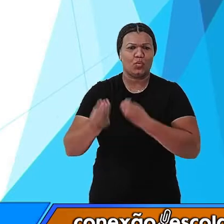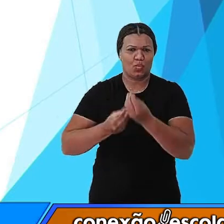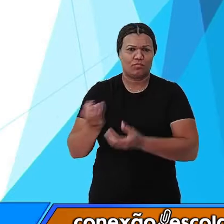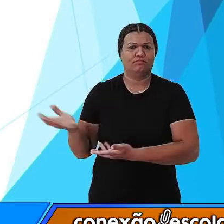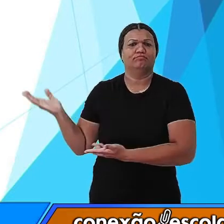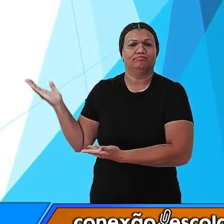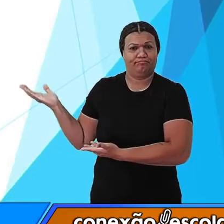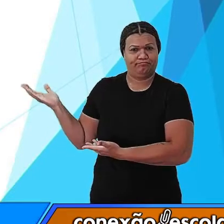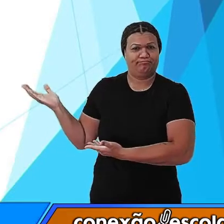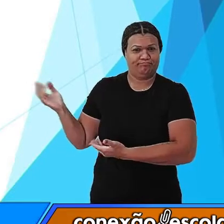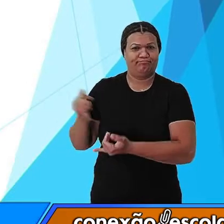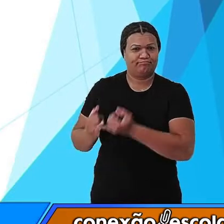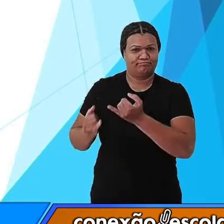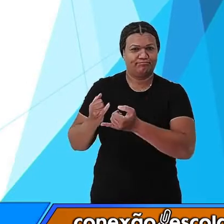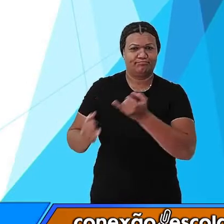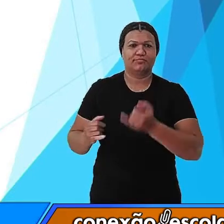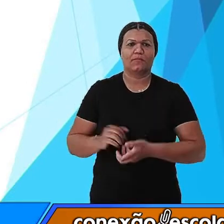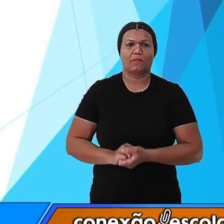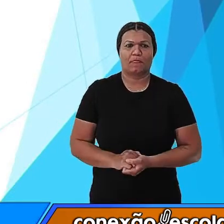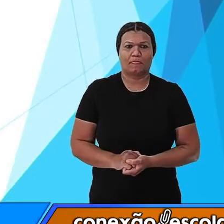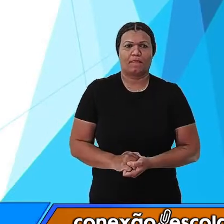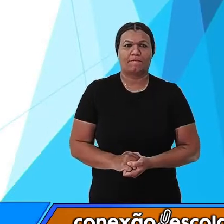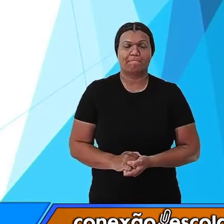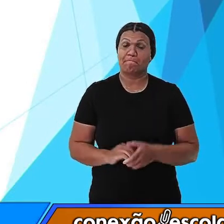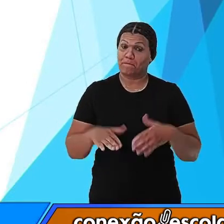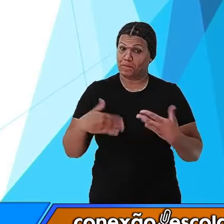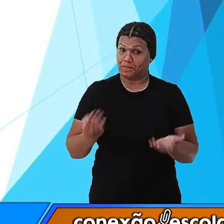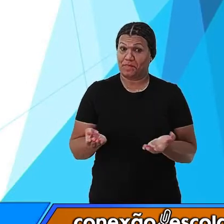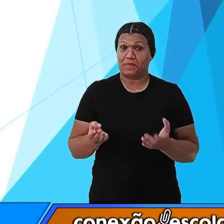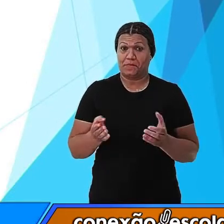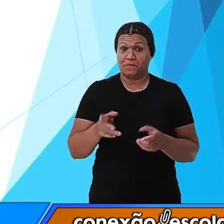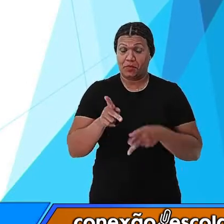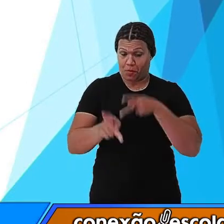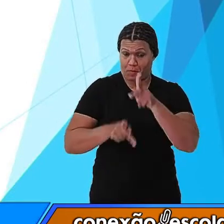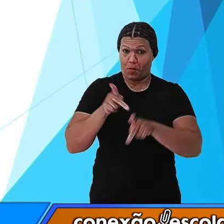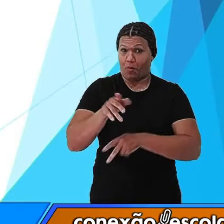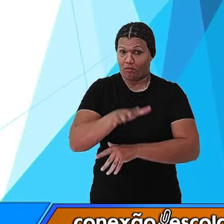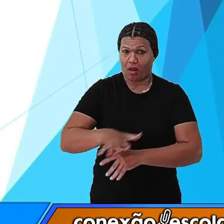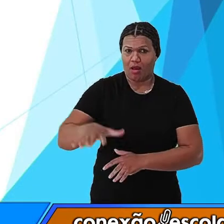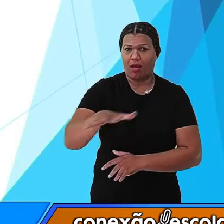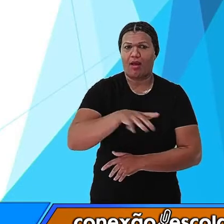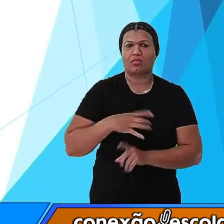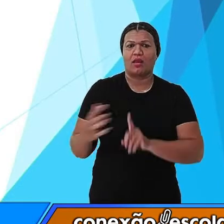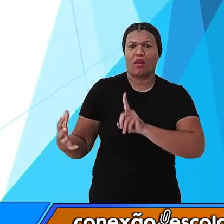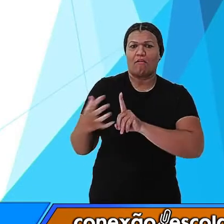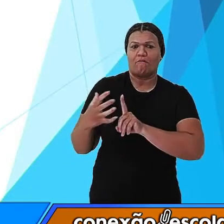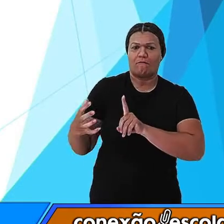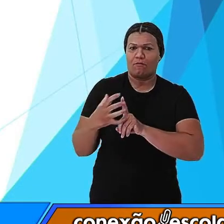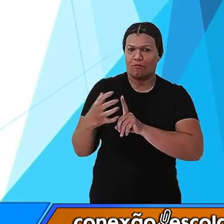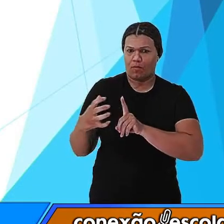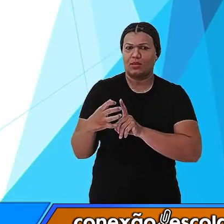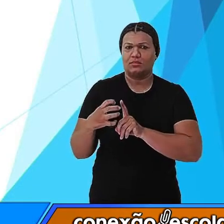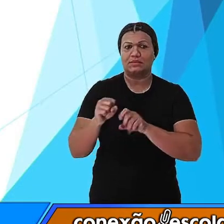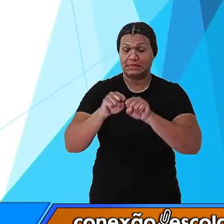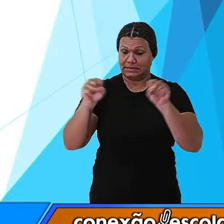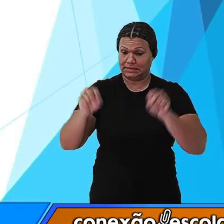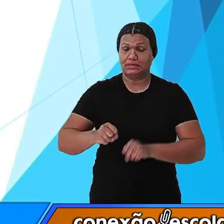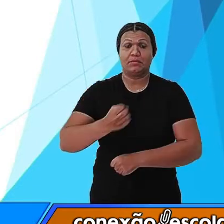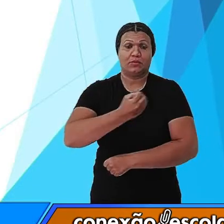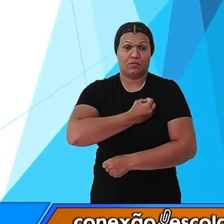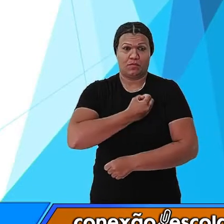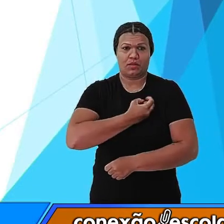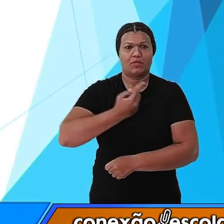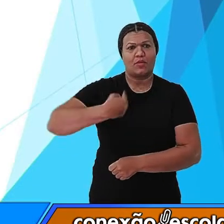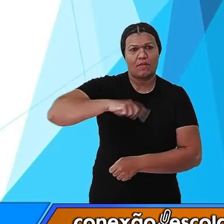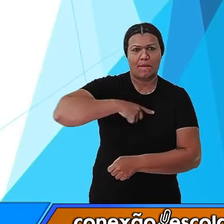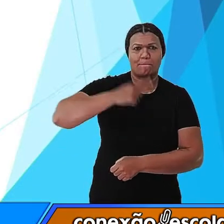algo. Então, os babilônicos têm influência, esse sistema de numeração deles, por mais que a